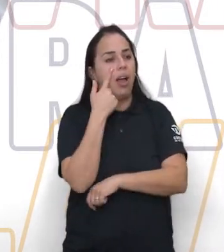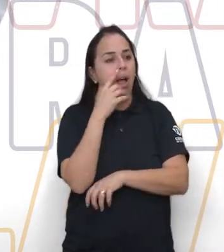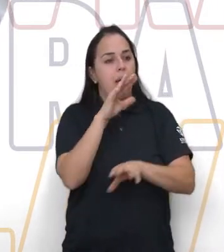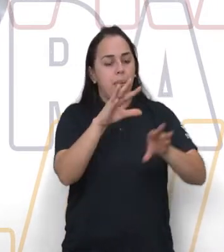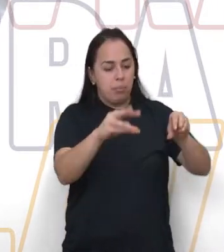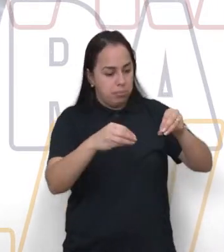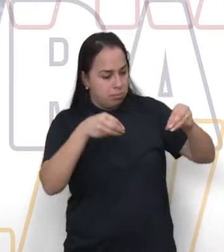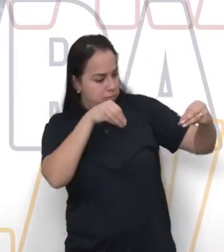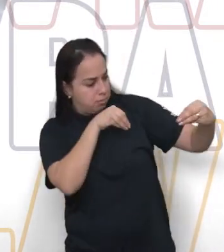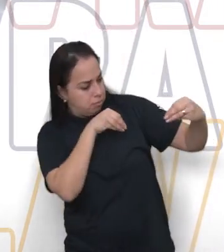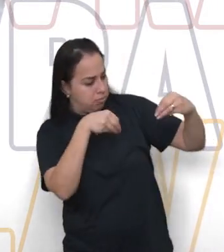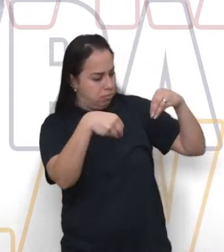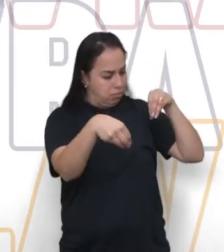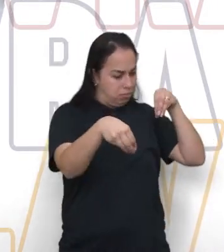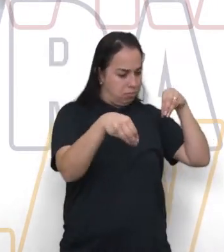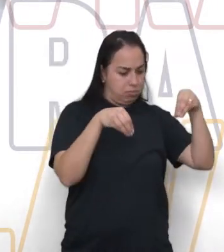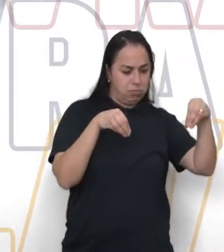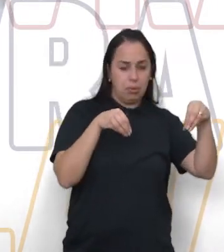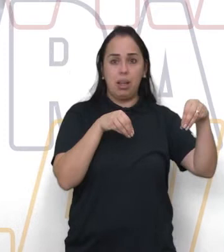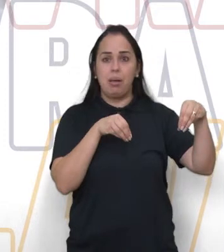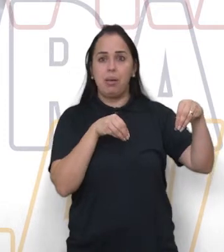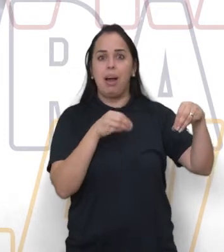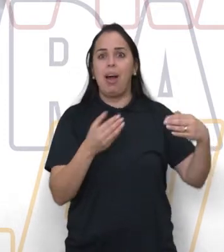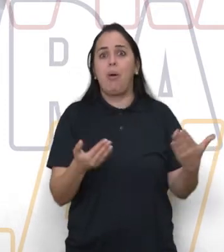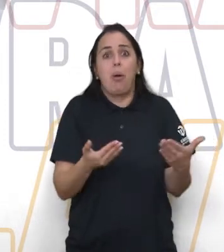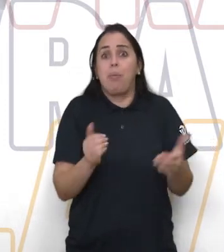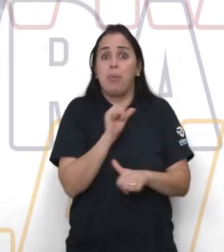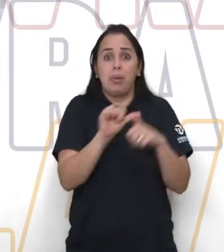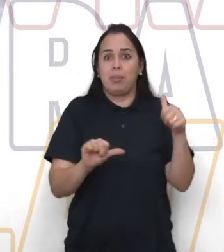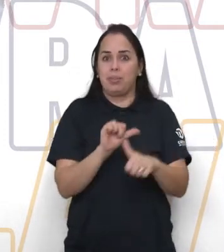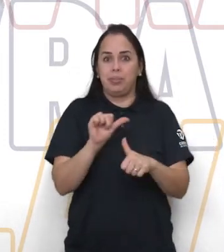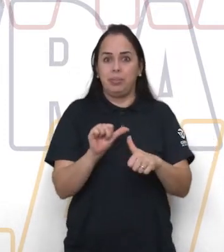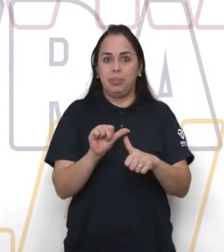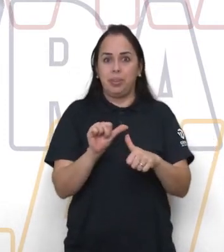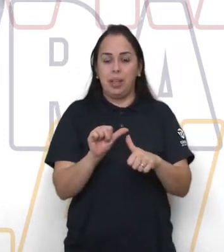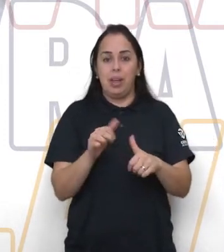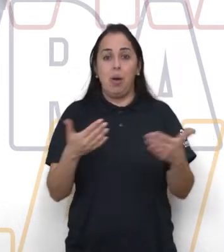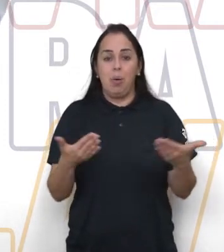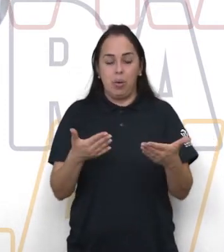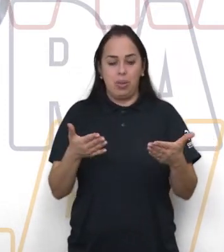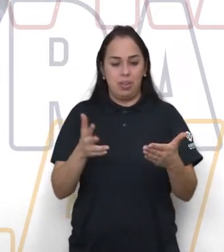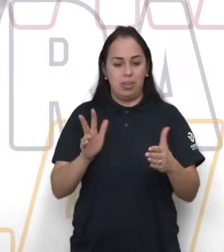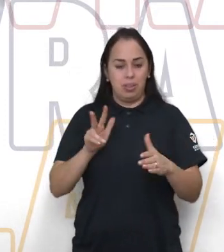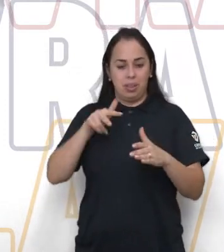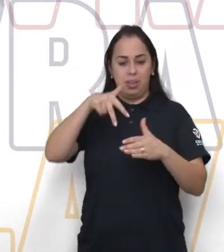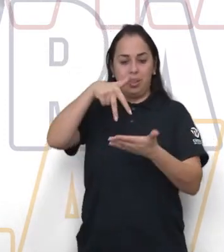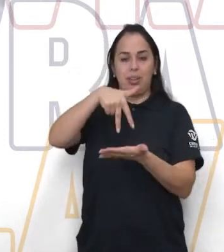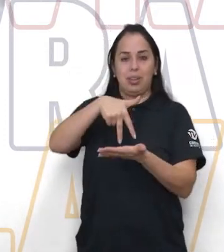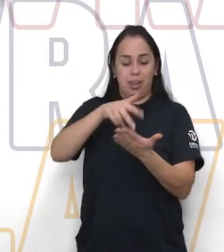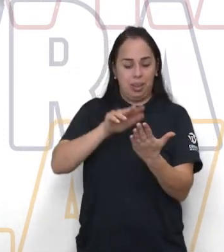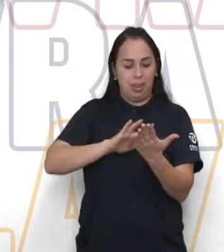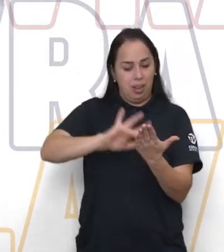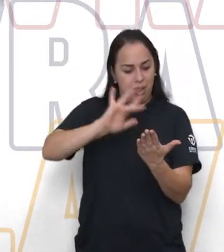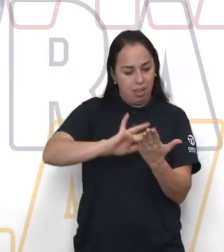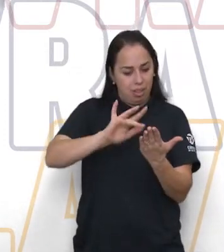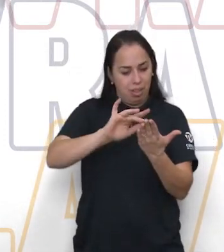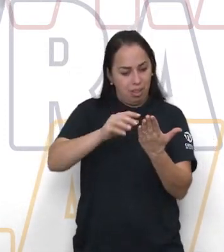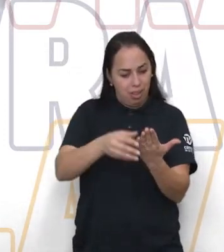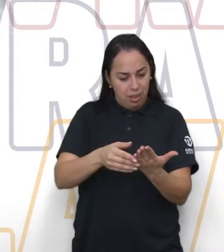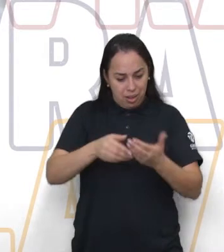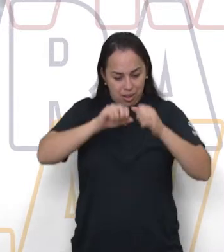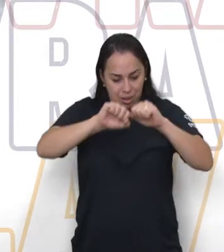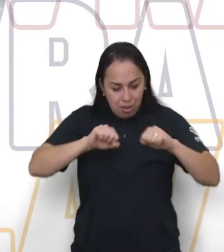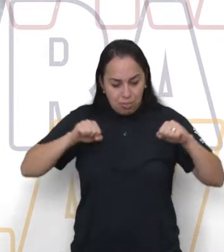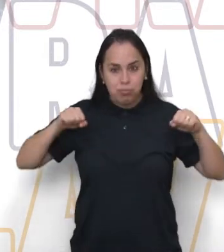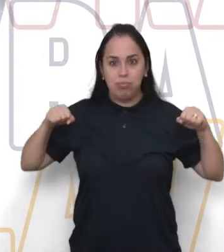você pegar o produto na mão e testar se mudou hoje com as realidades aumentadas as realidades virtuais você consegue ter